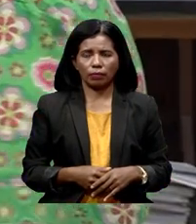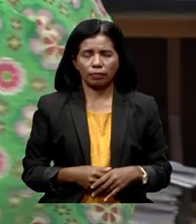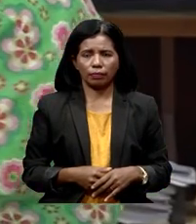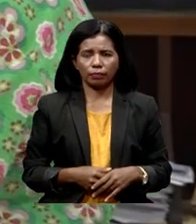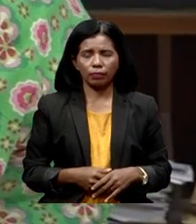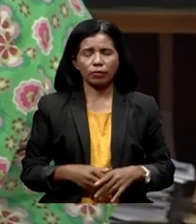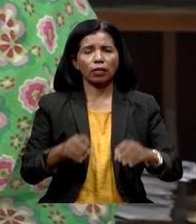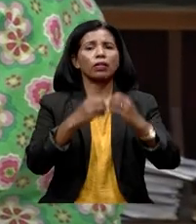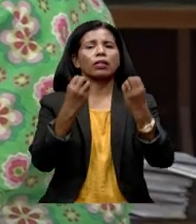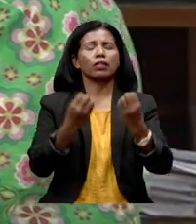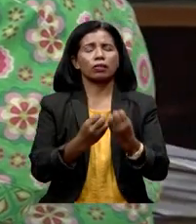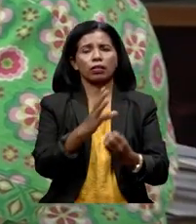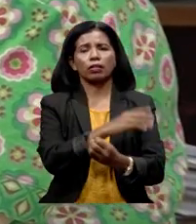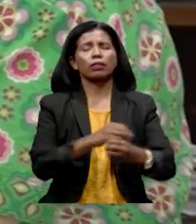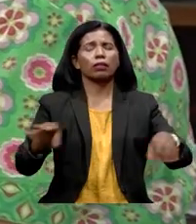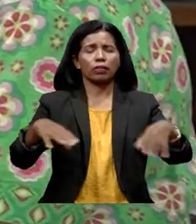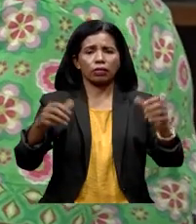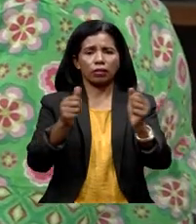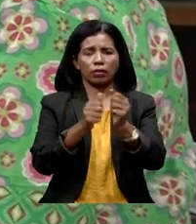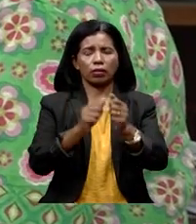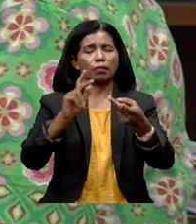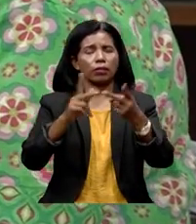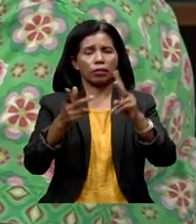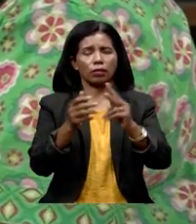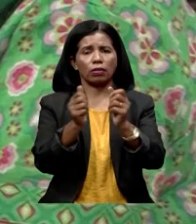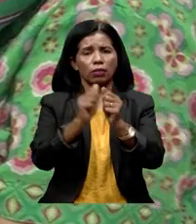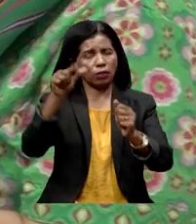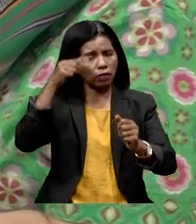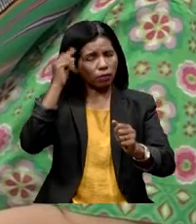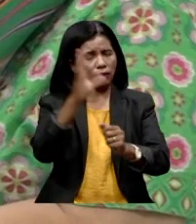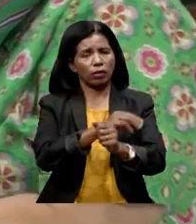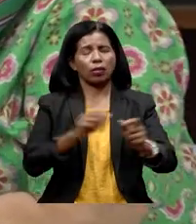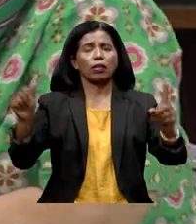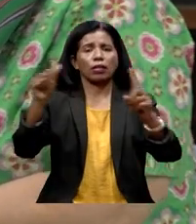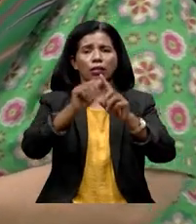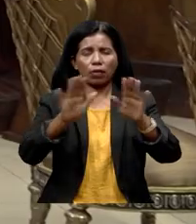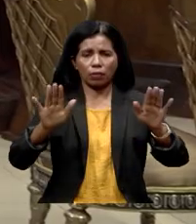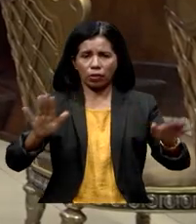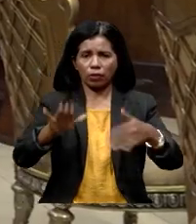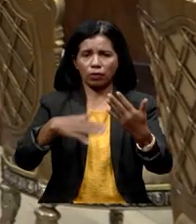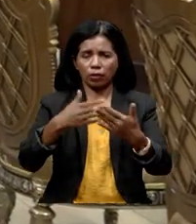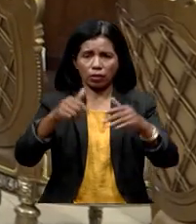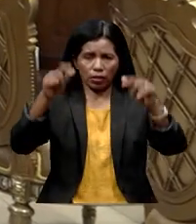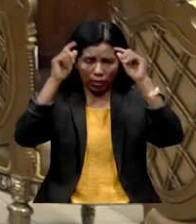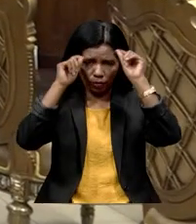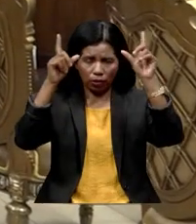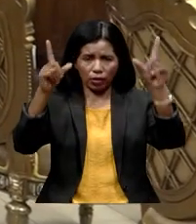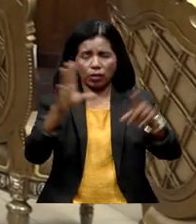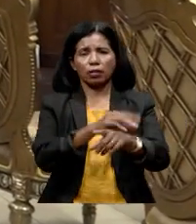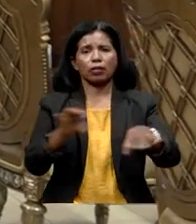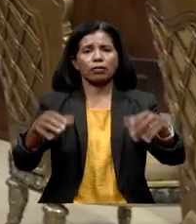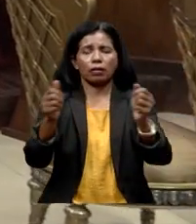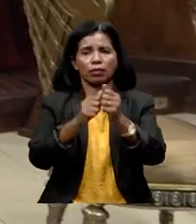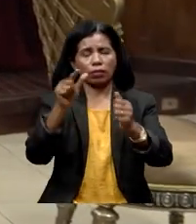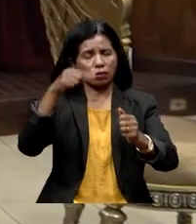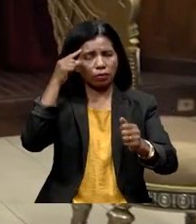A organização refere serviço e a parceria com o governo, onde alcança Labaric Hotuhotu e Timor-Leste, no colabora com o